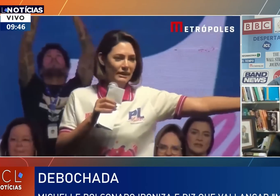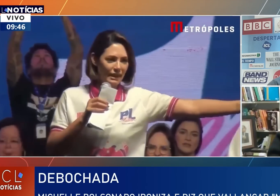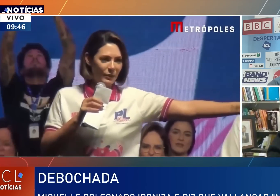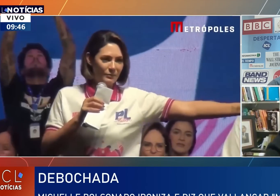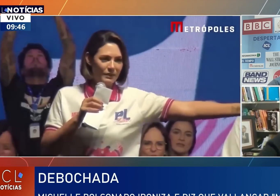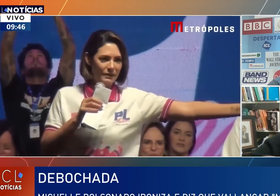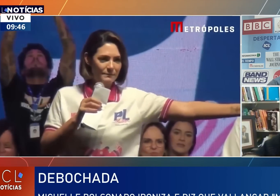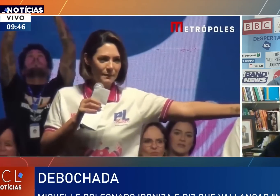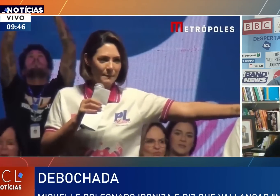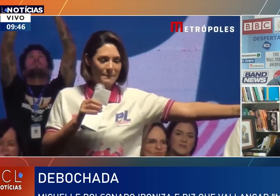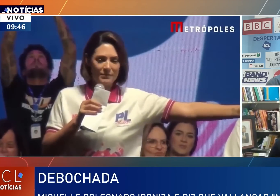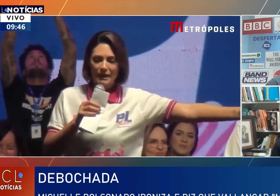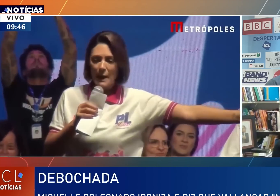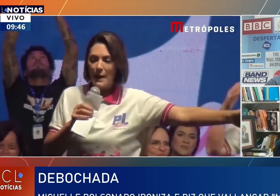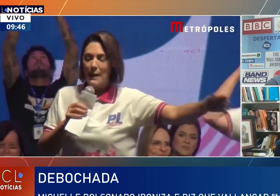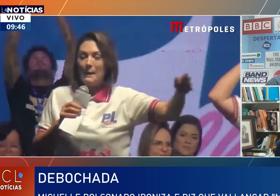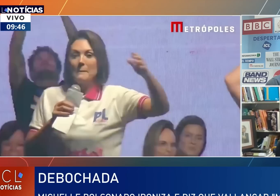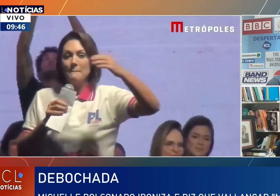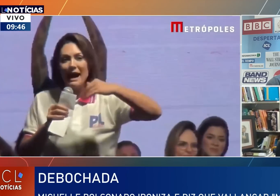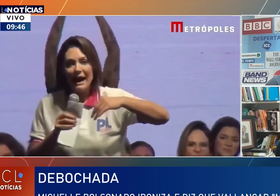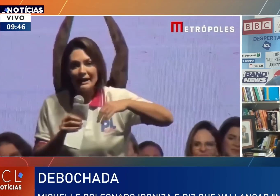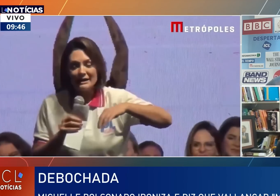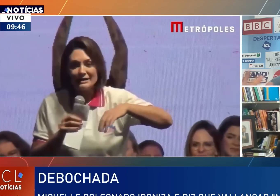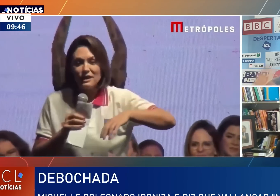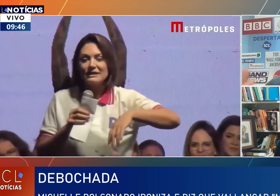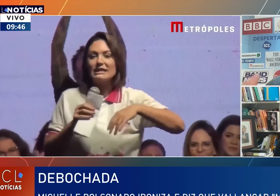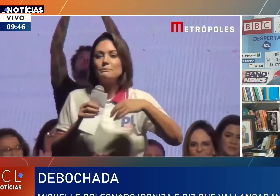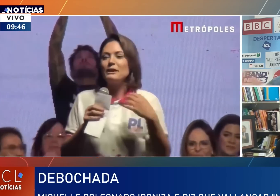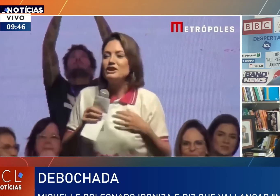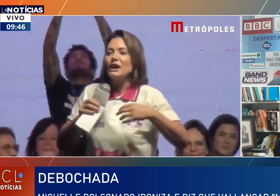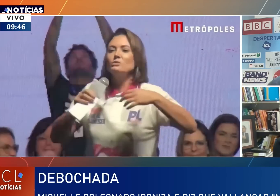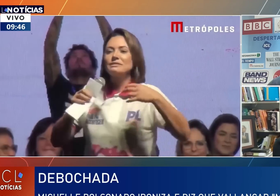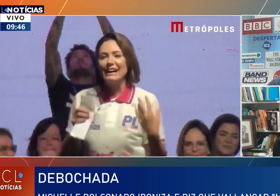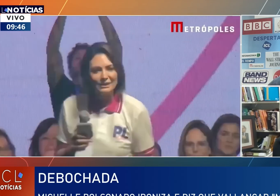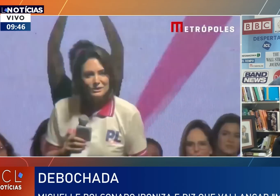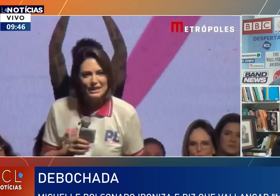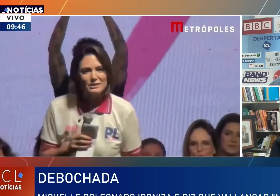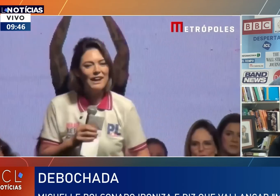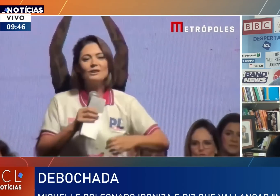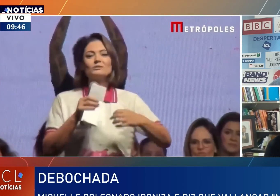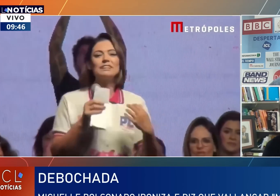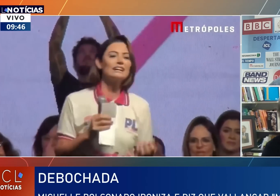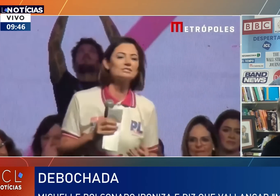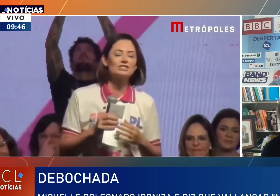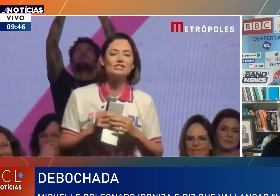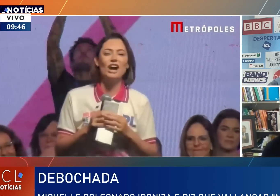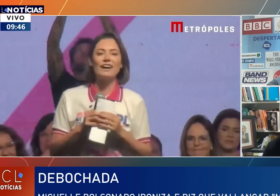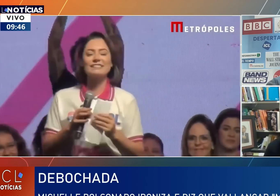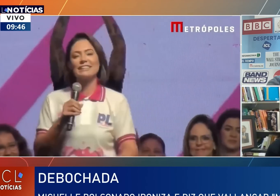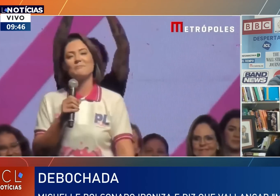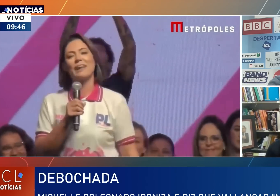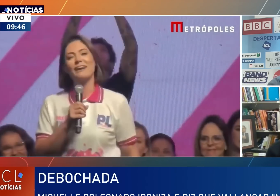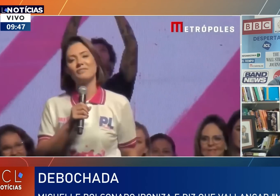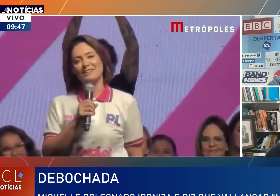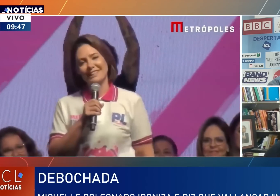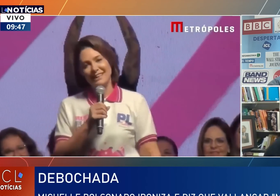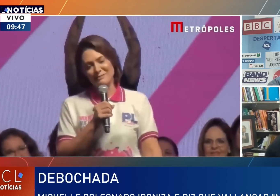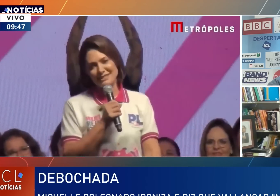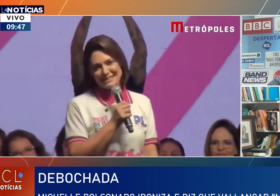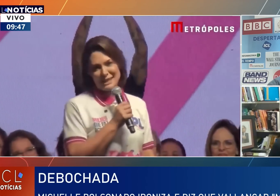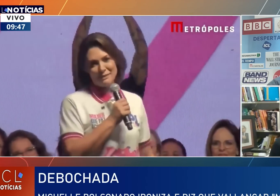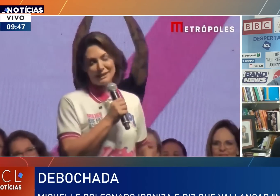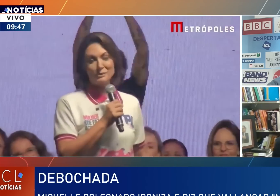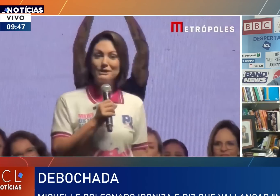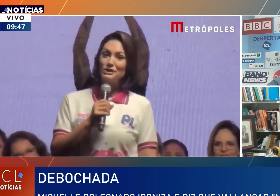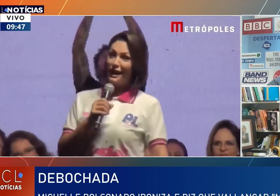ser vista como bonita, né, branca, bonita, assim. Enfim, bonita, entendo como quiser, né? Gosto de cada um, mas enfim. E ela tá